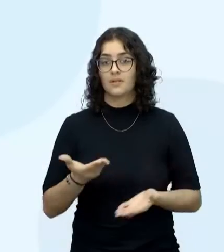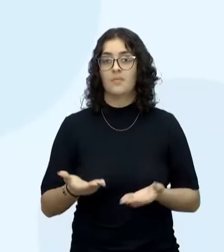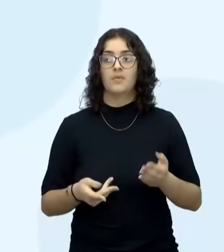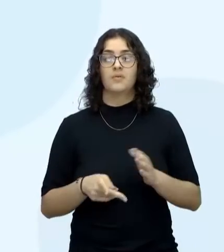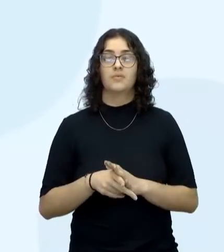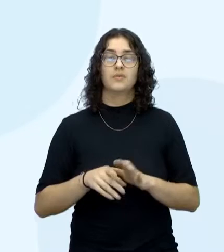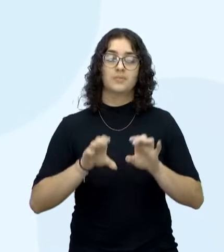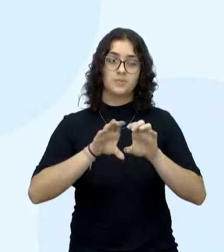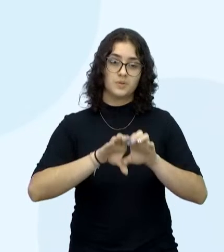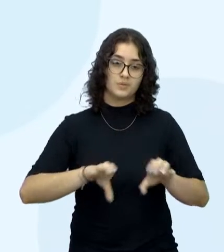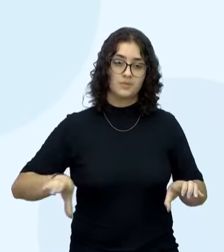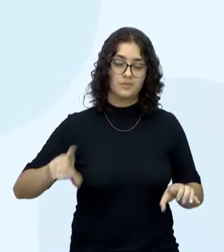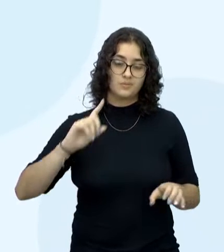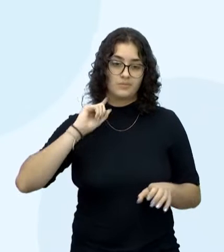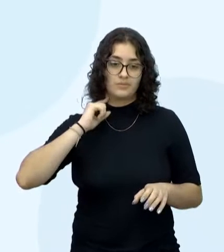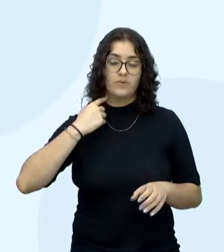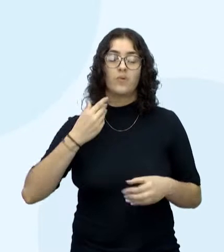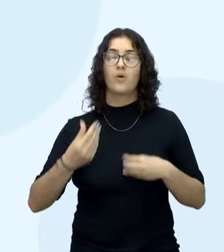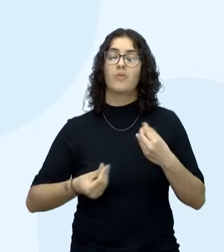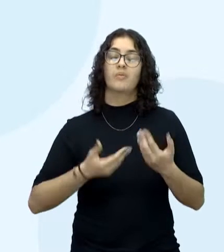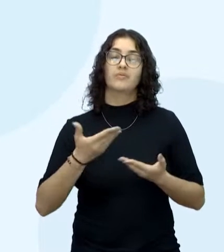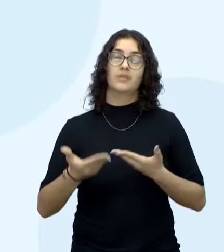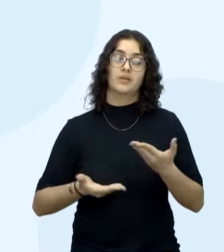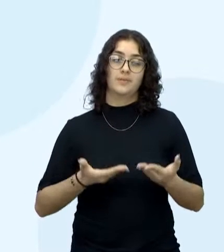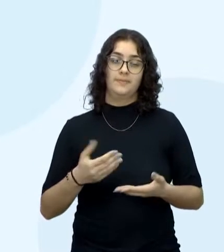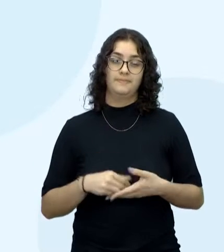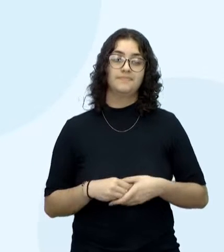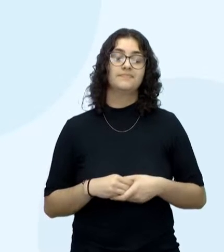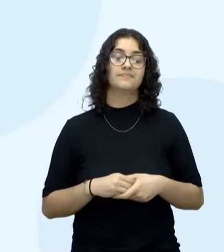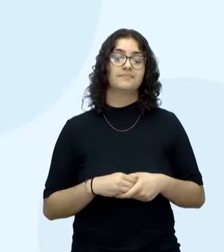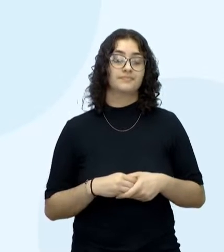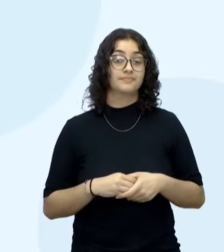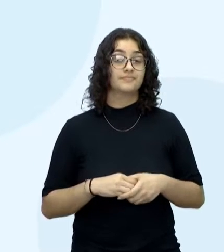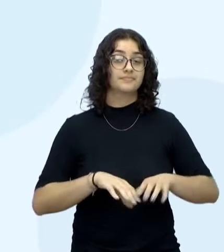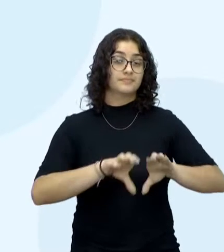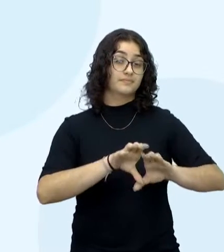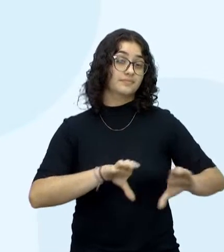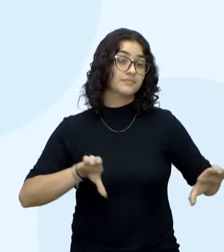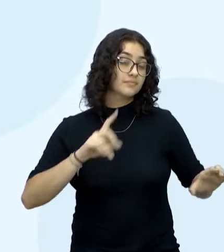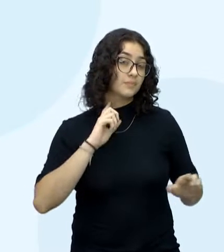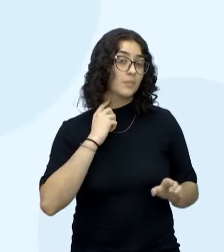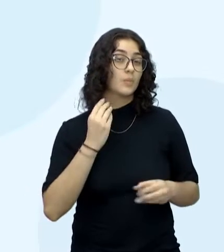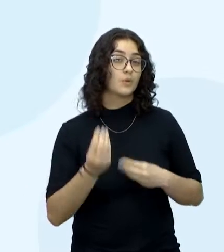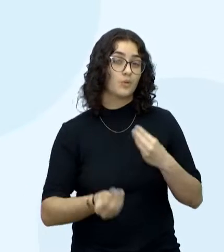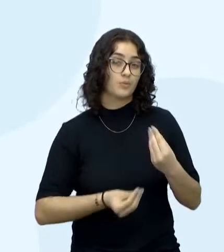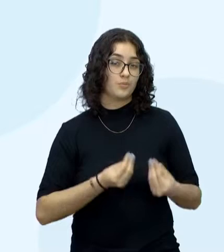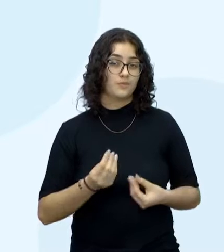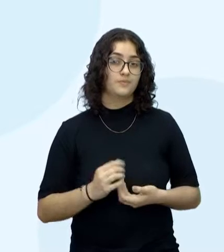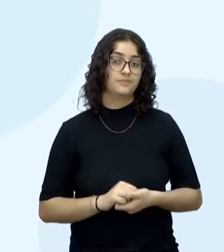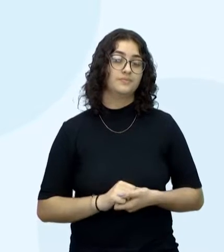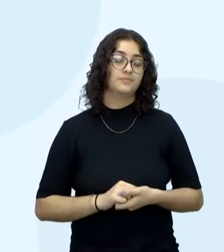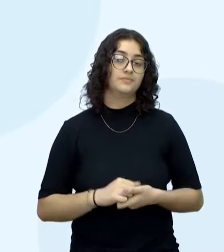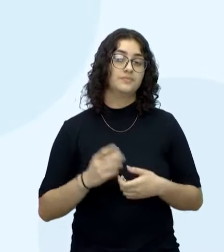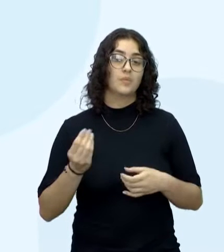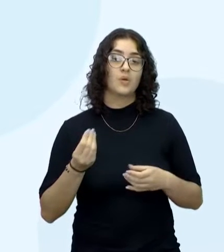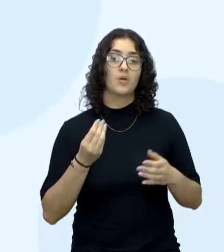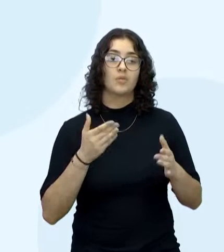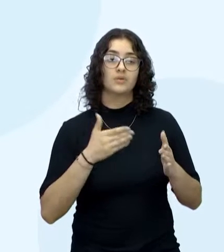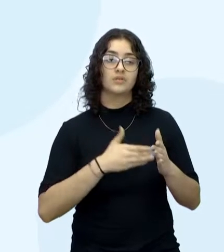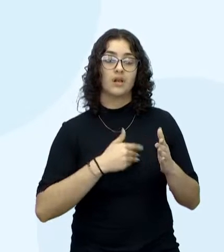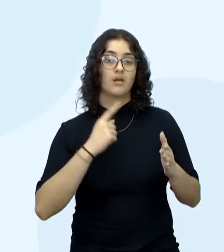esgoto. Né? Qual a importância desse tratamento? O que é o tratamento de esgoto? Né? Consiste na remoção